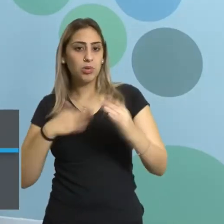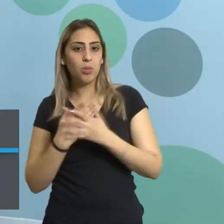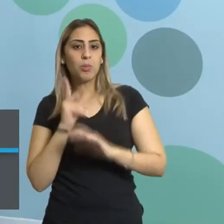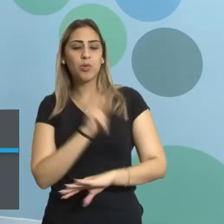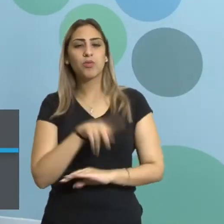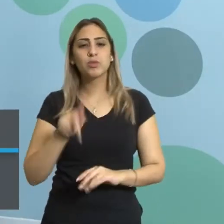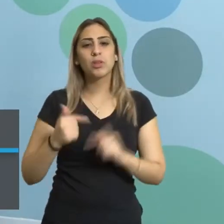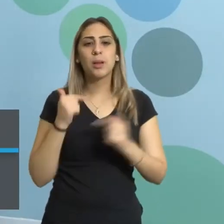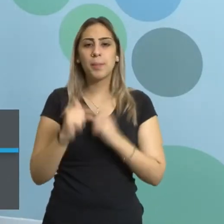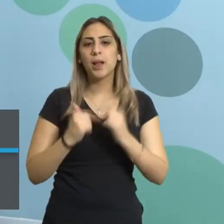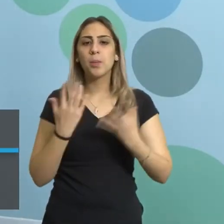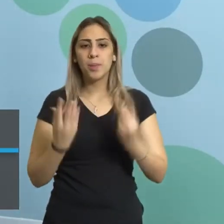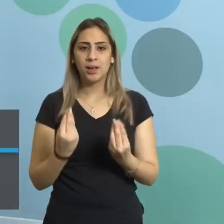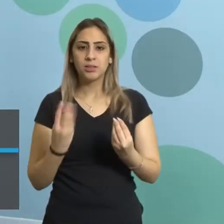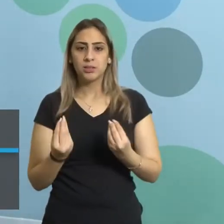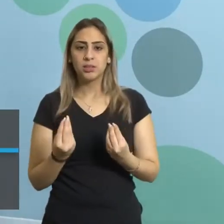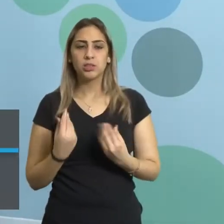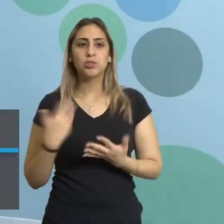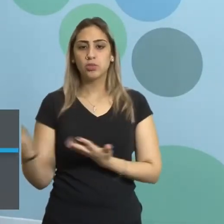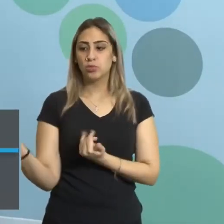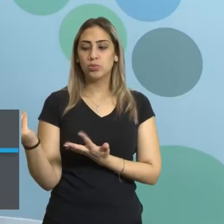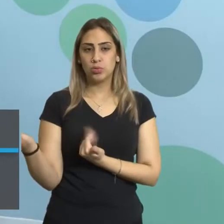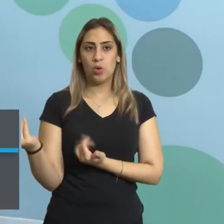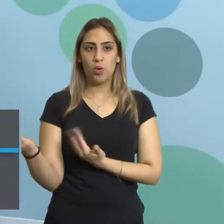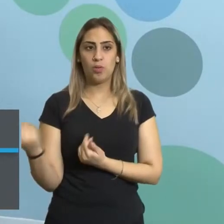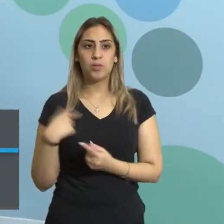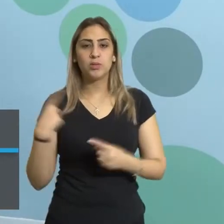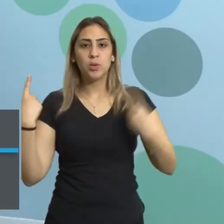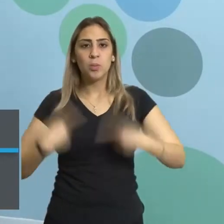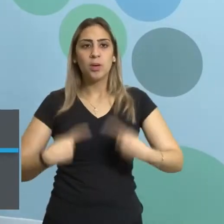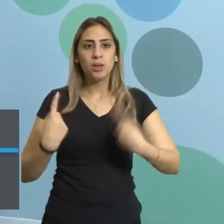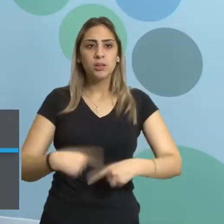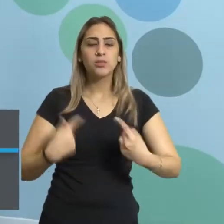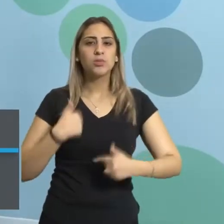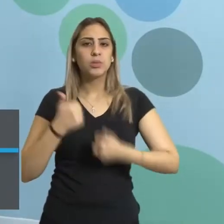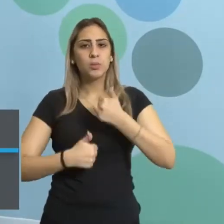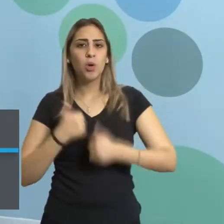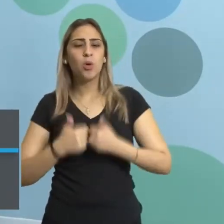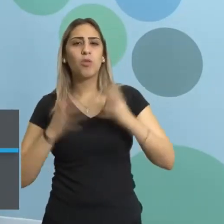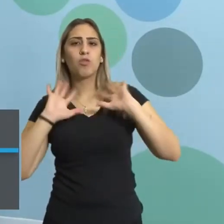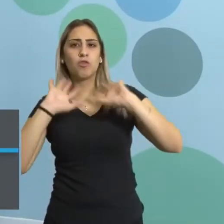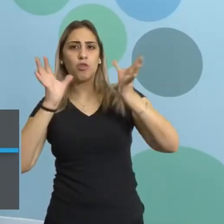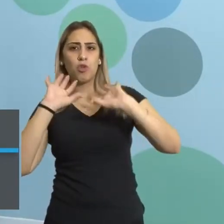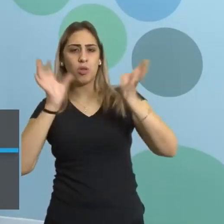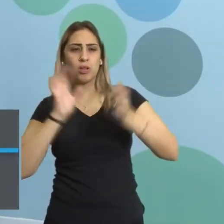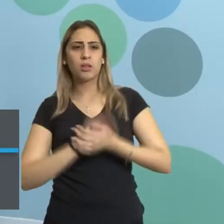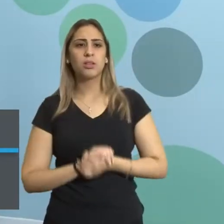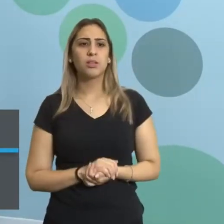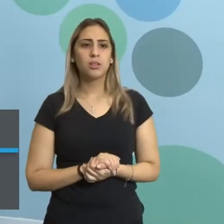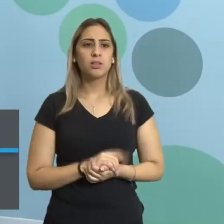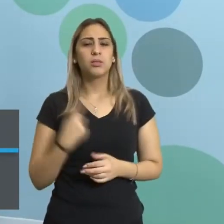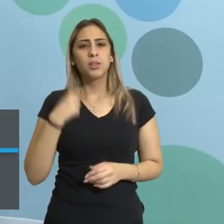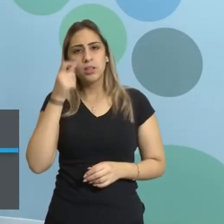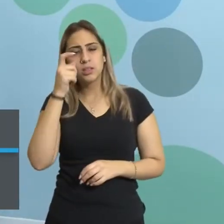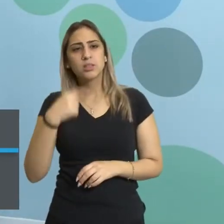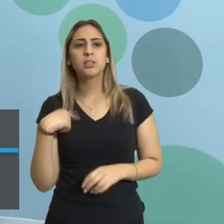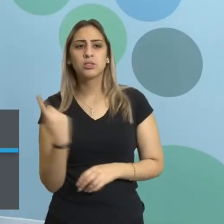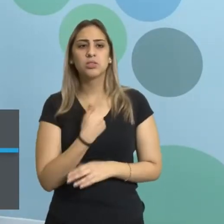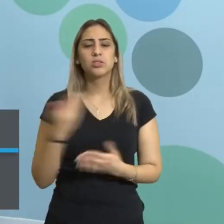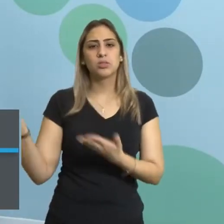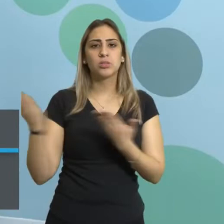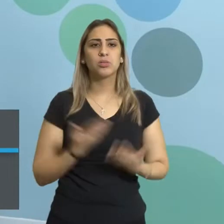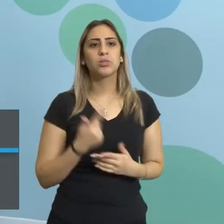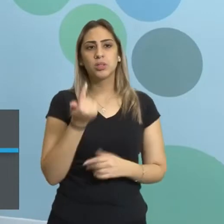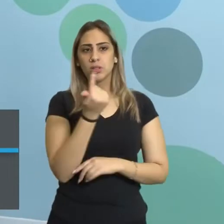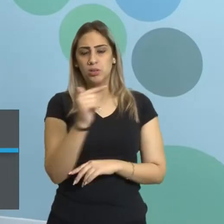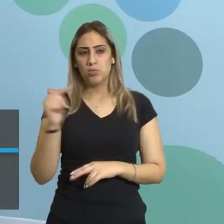trabalham bastante aí é os jogos né as competições futebol vôlei tudo mais mas é interessante a gente também trazer